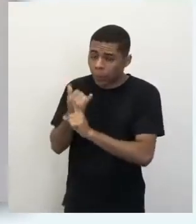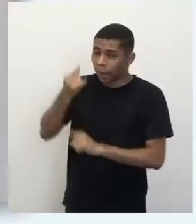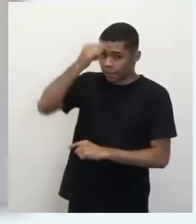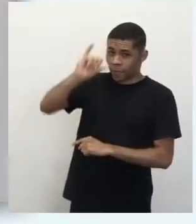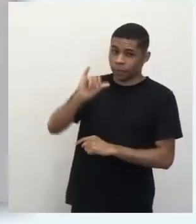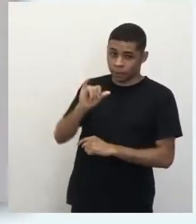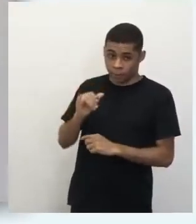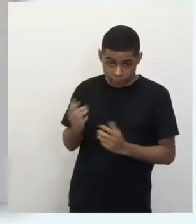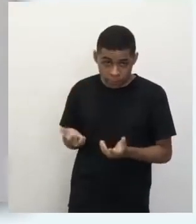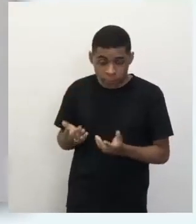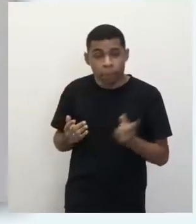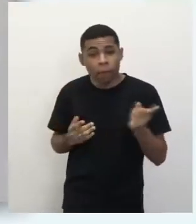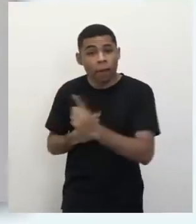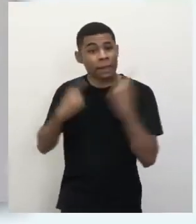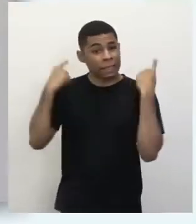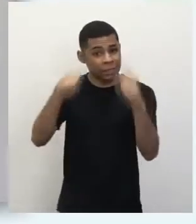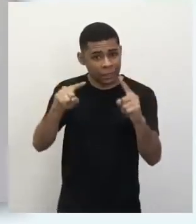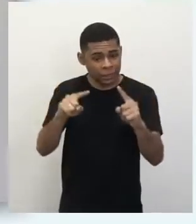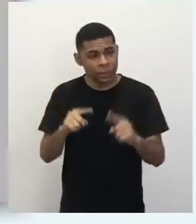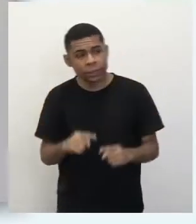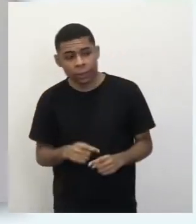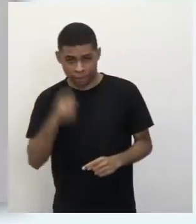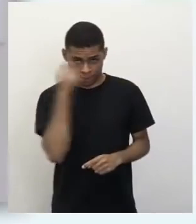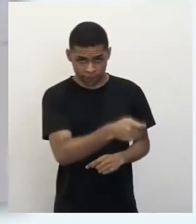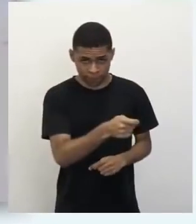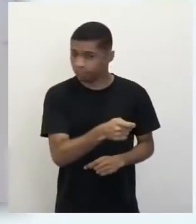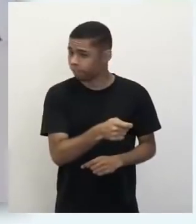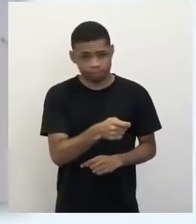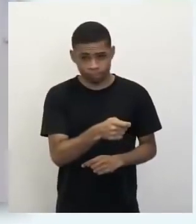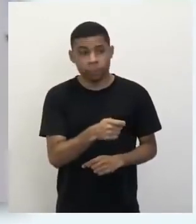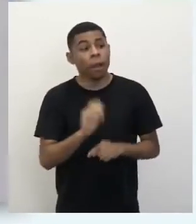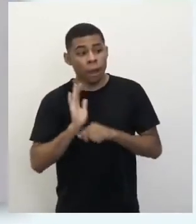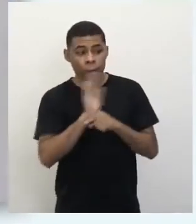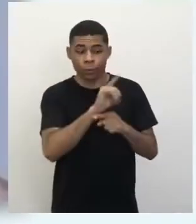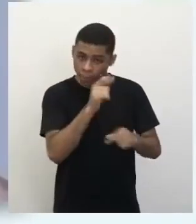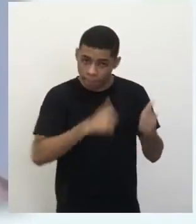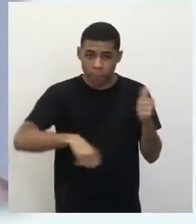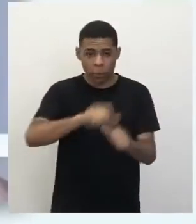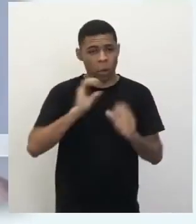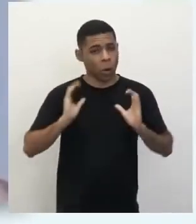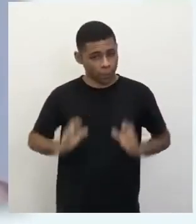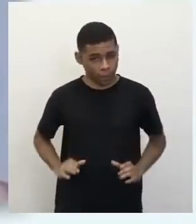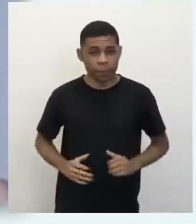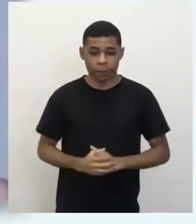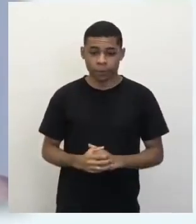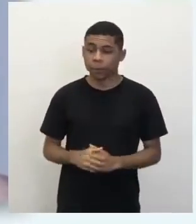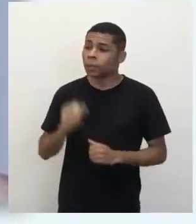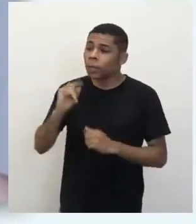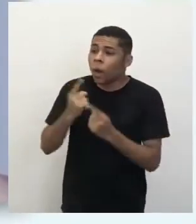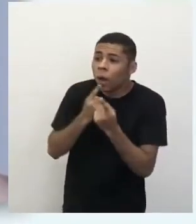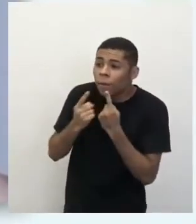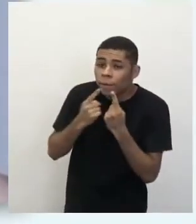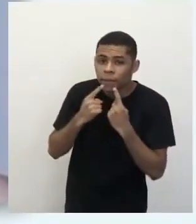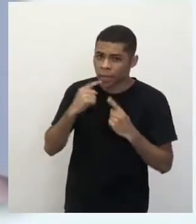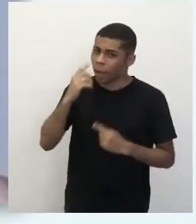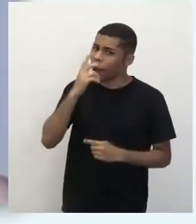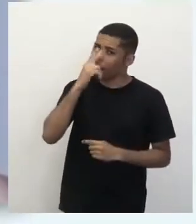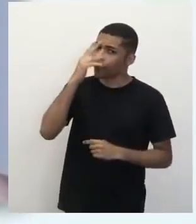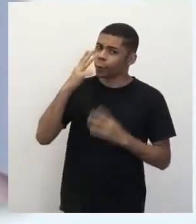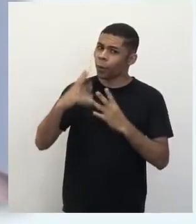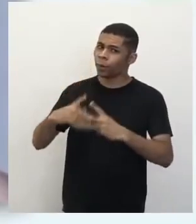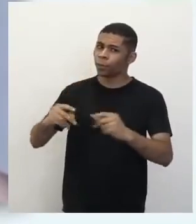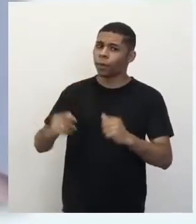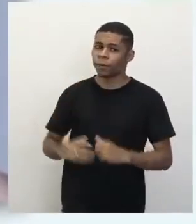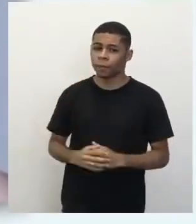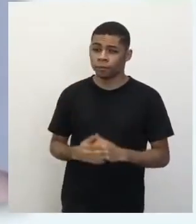aos agressores, a ideia não é punir, e sim promover a mudança de comportamento. Se conversar, eu acho que resolve,